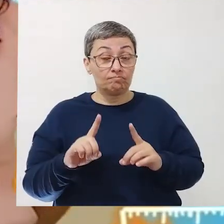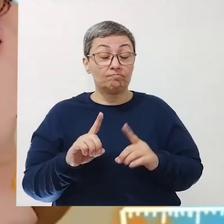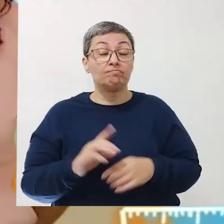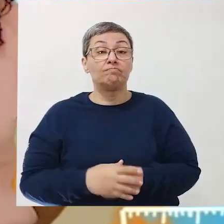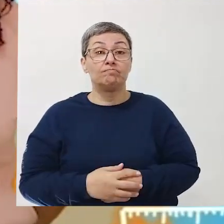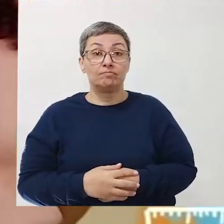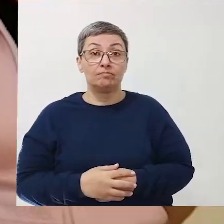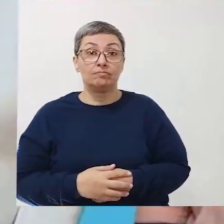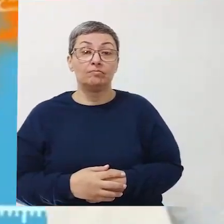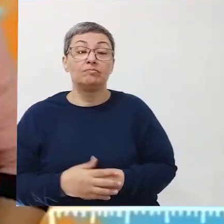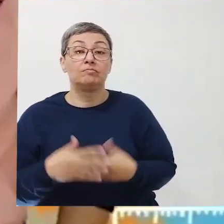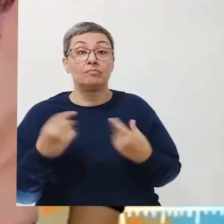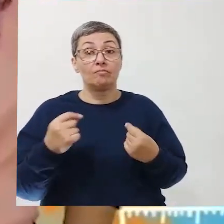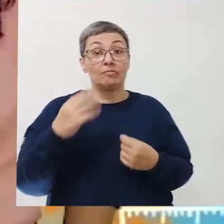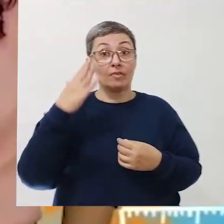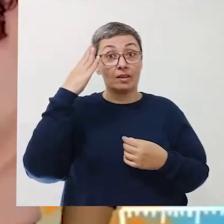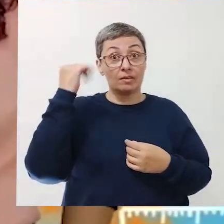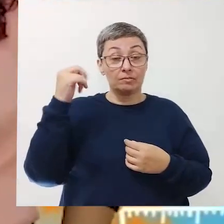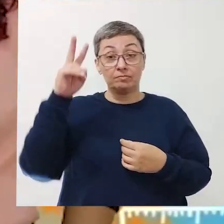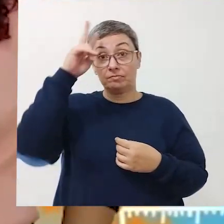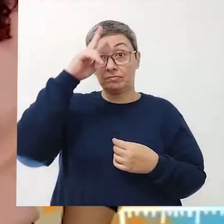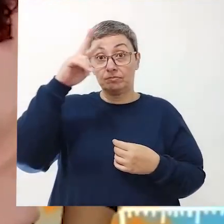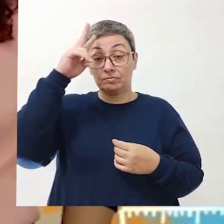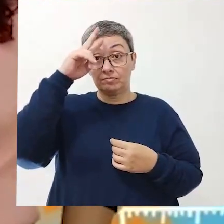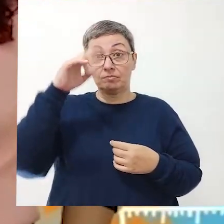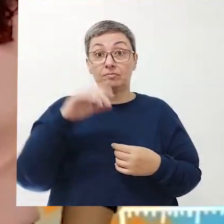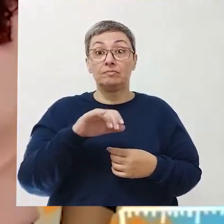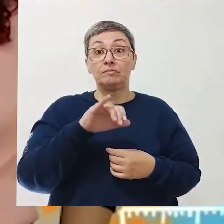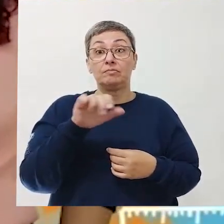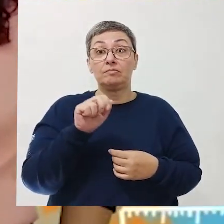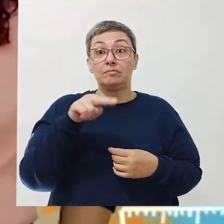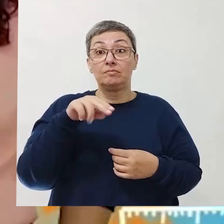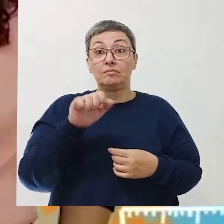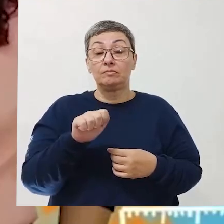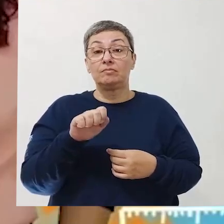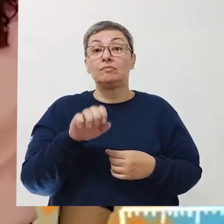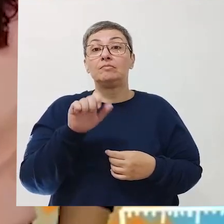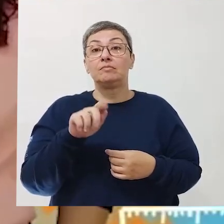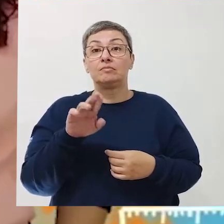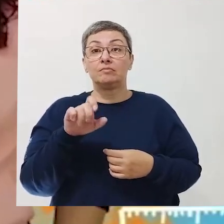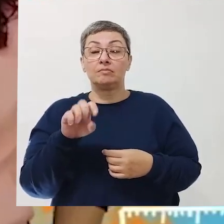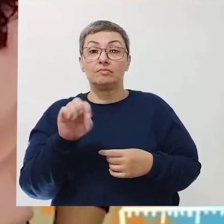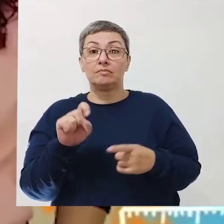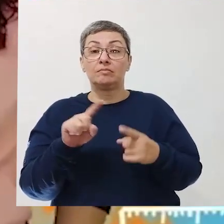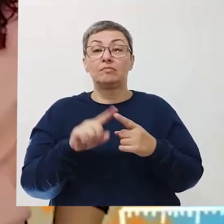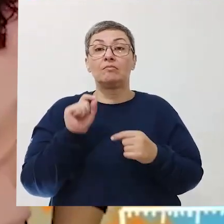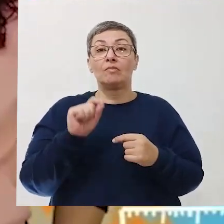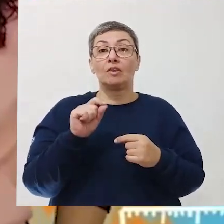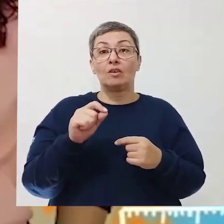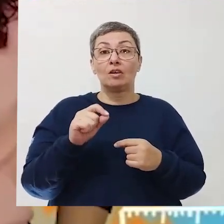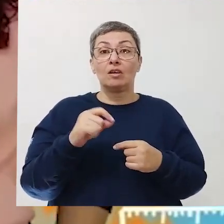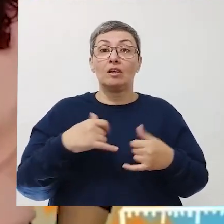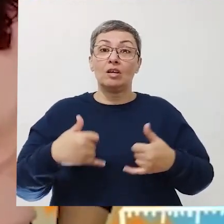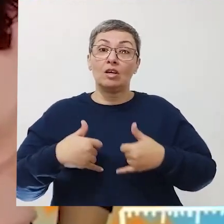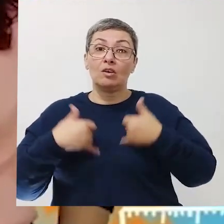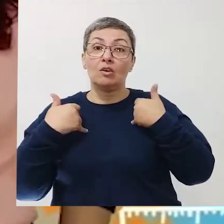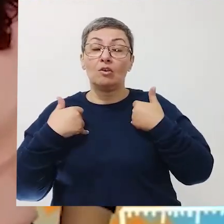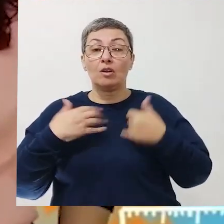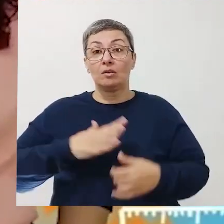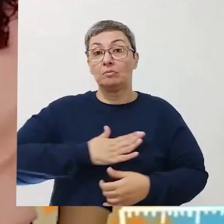Como pouca habilidade social Poucos amigos Baixa autoestima Ou algum tipo de fragilidade